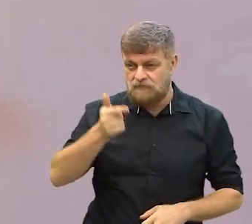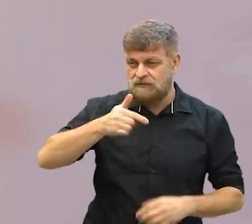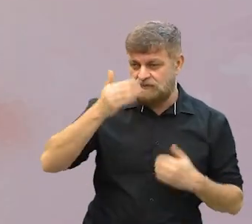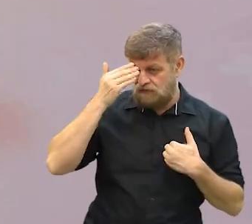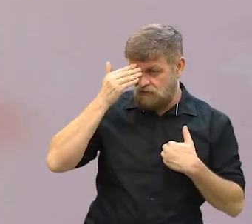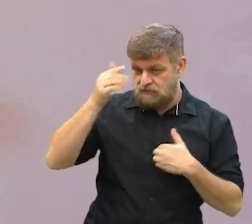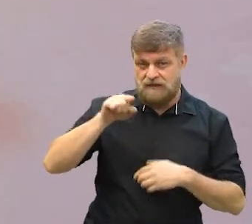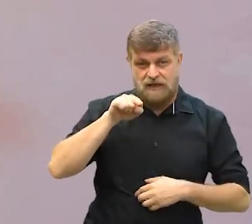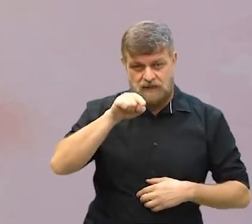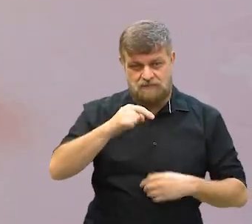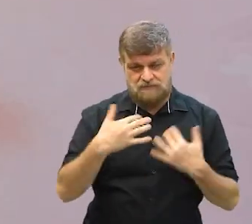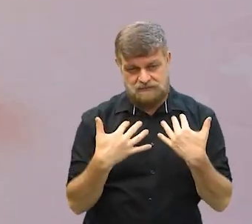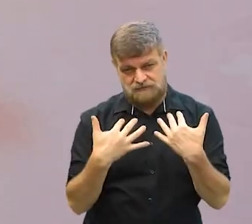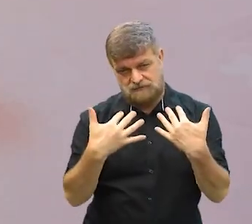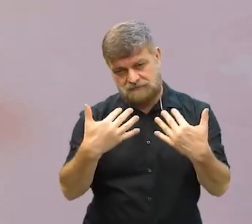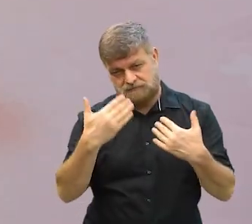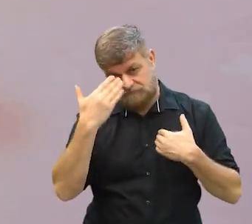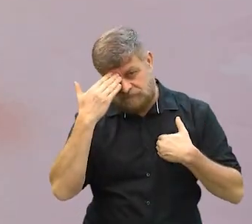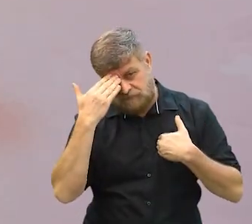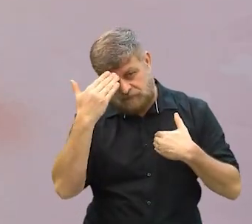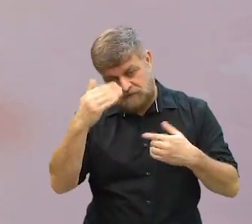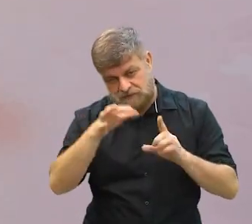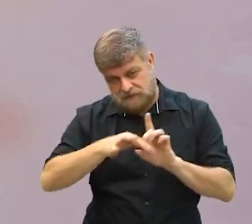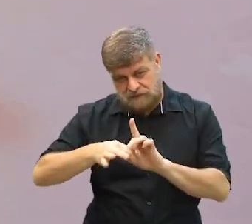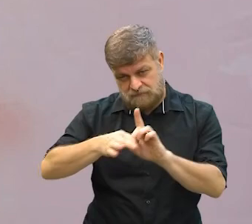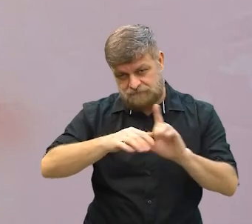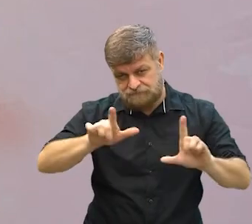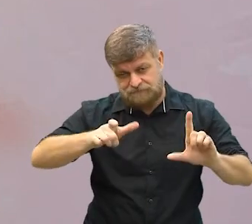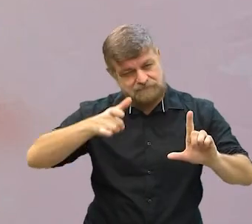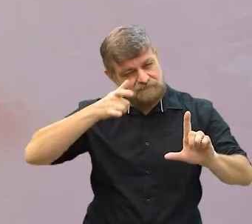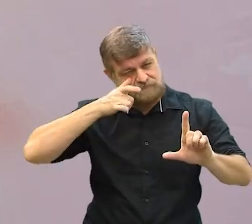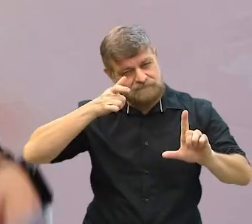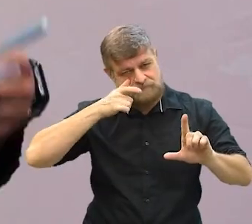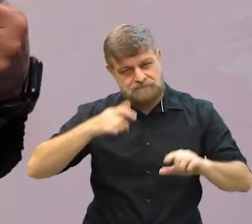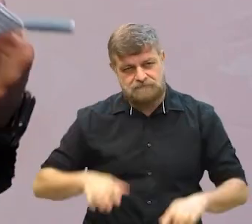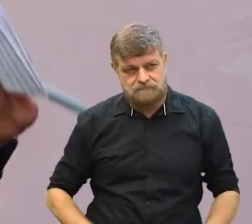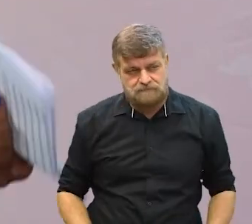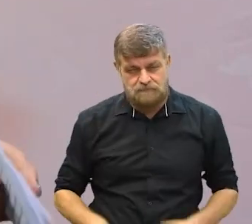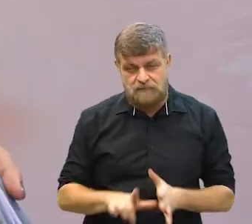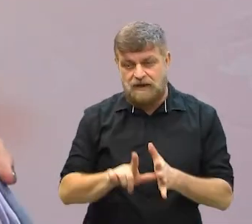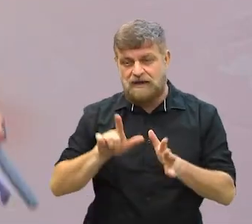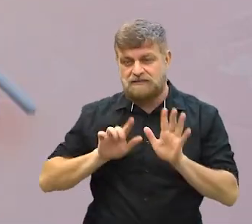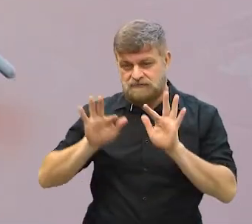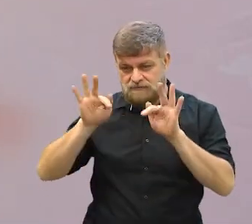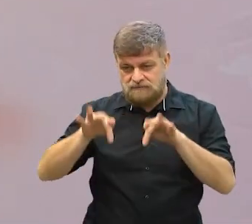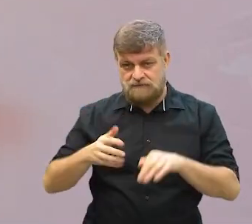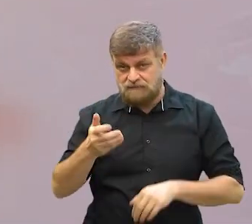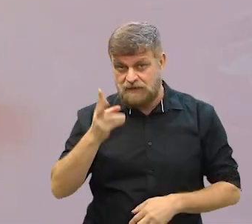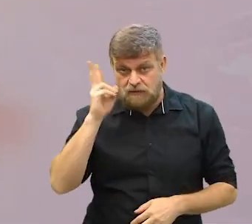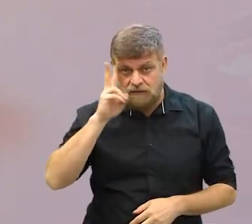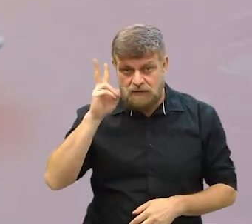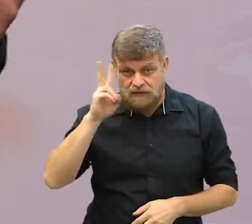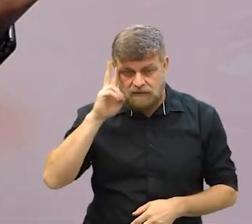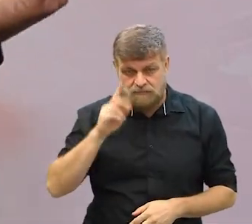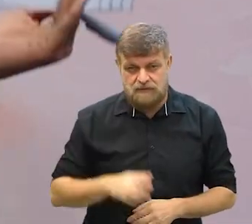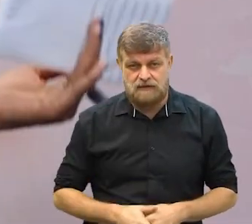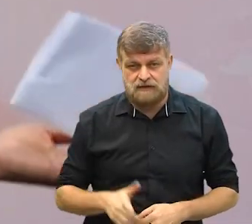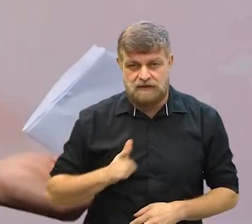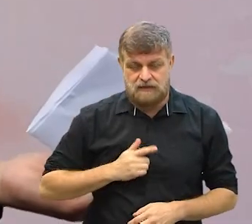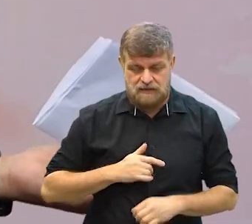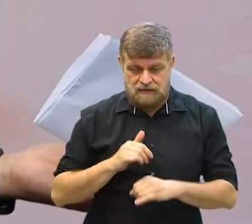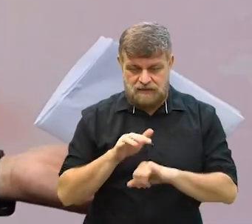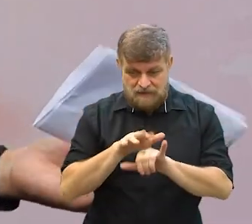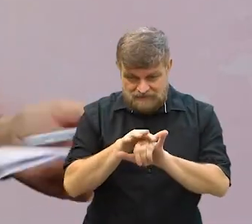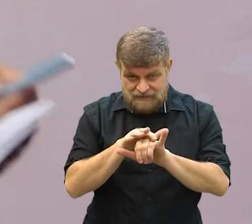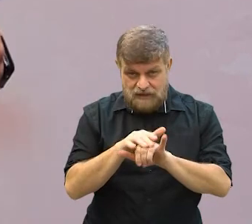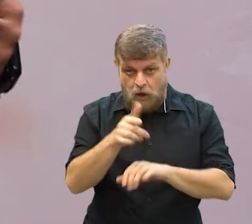uma vez muito obrigada. A você de casa também, muito obrigada pela companhia e audiência. E antes de encerrar, eu quero te lembrar, quer rever esse